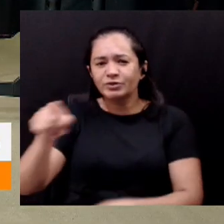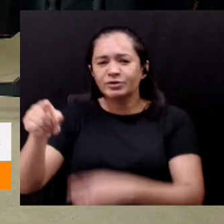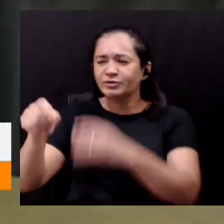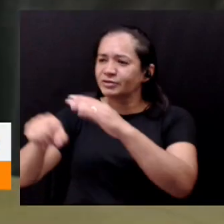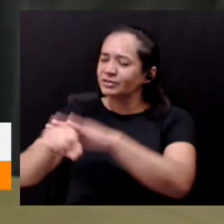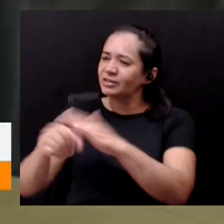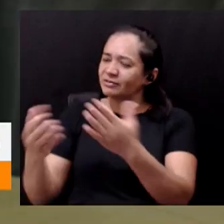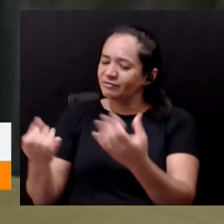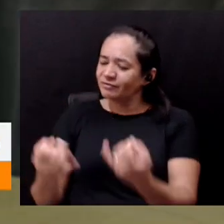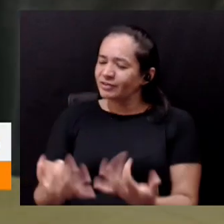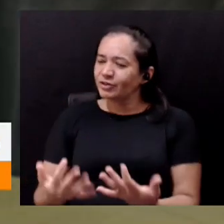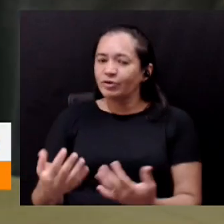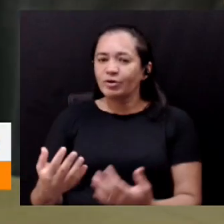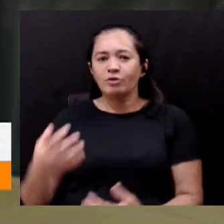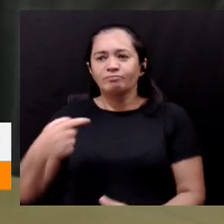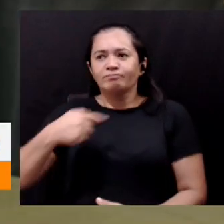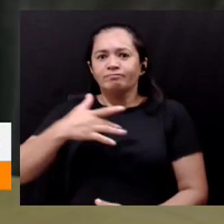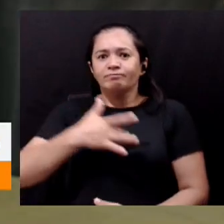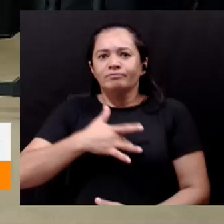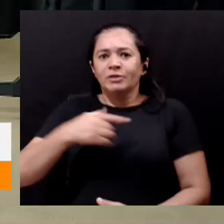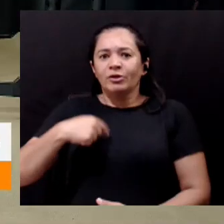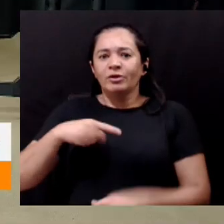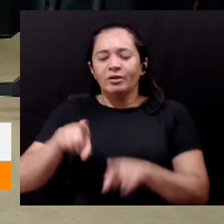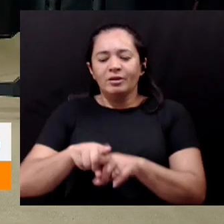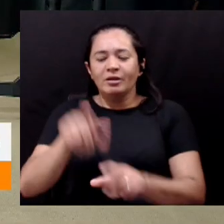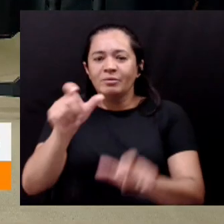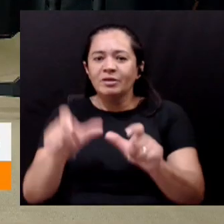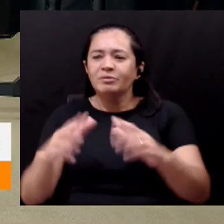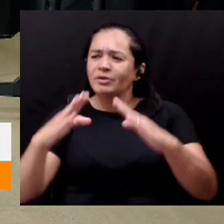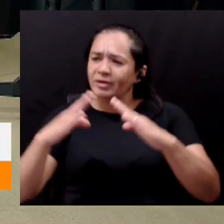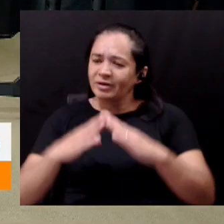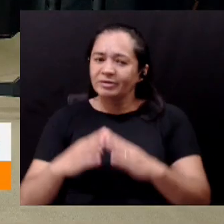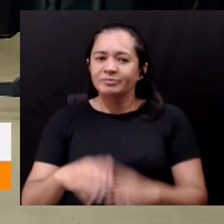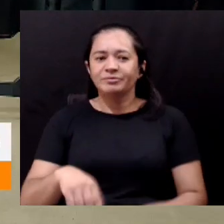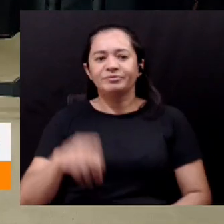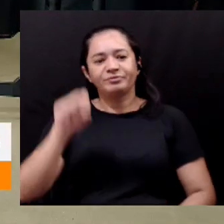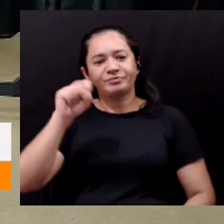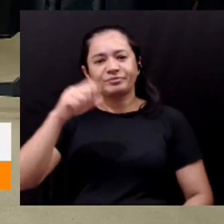mim, toca as pessoas que estão em casa, né, Denis? Sim, com certeza. Acho que o caminho